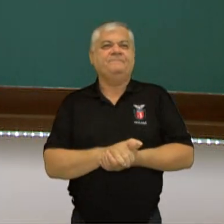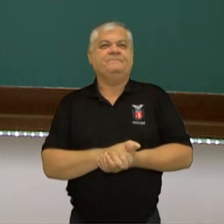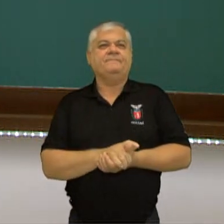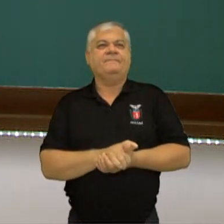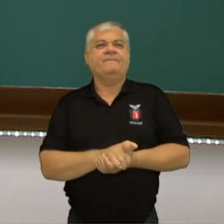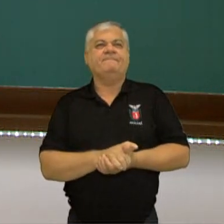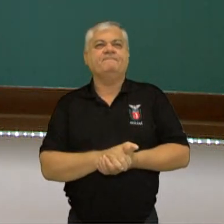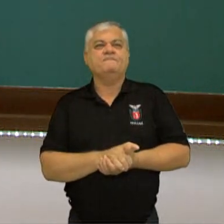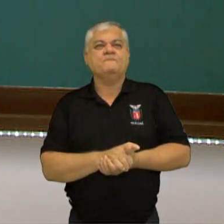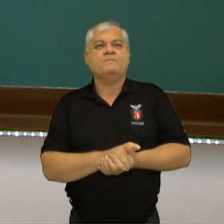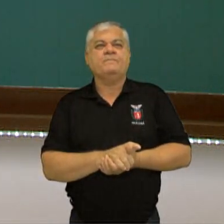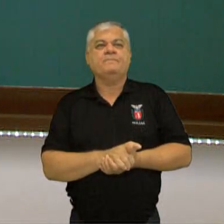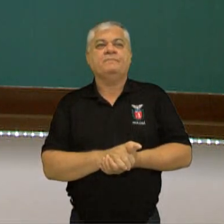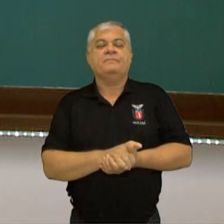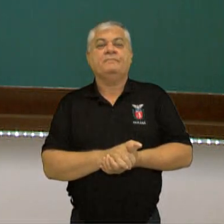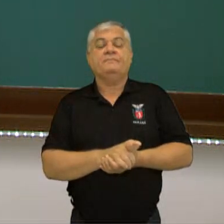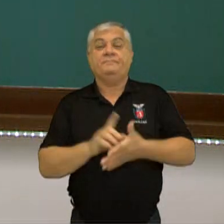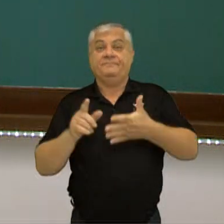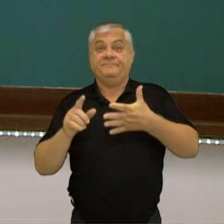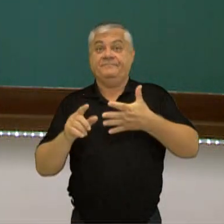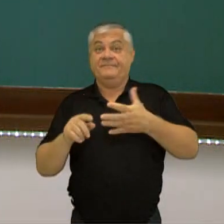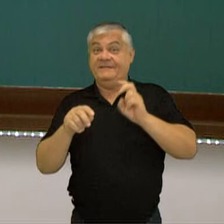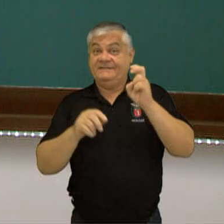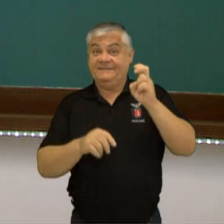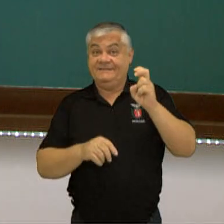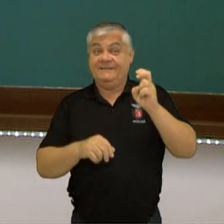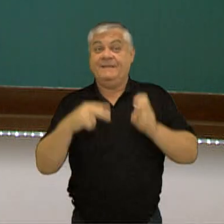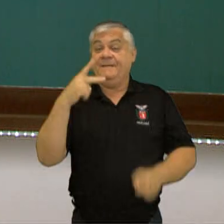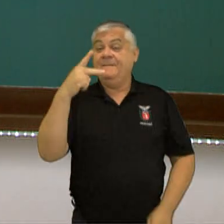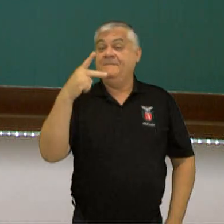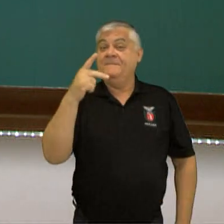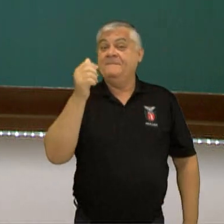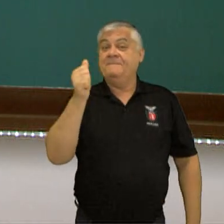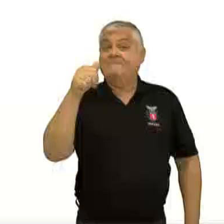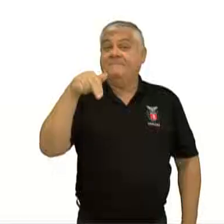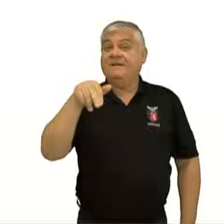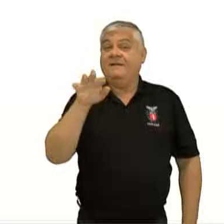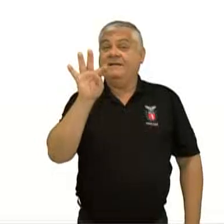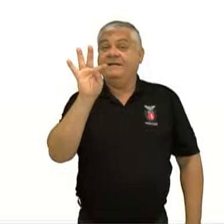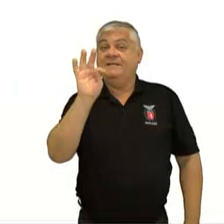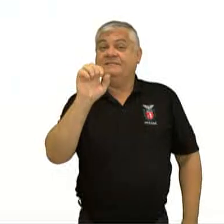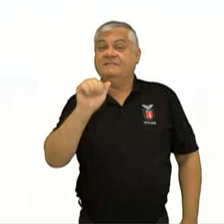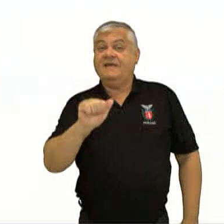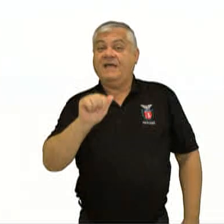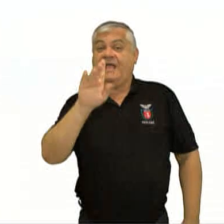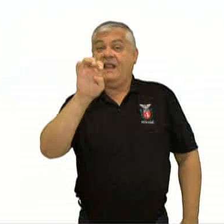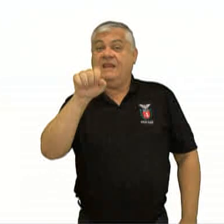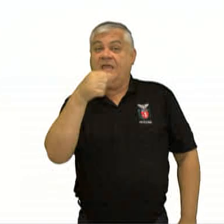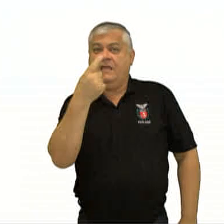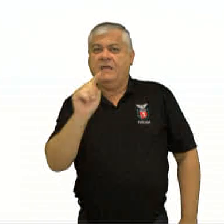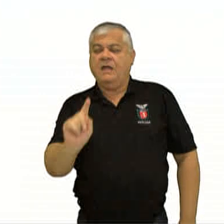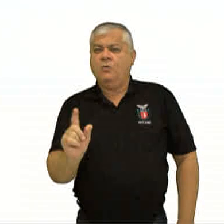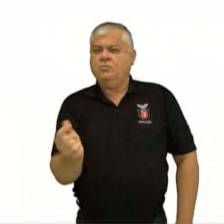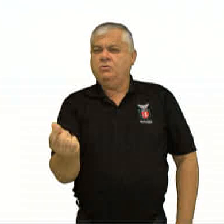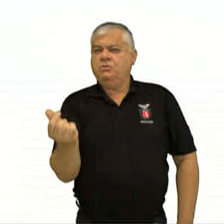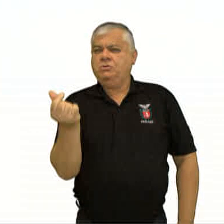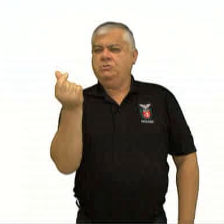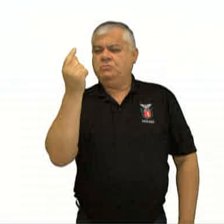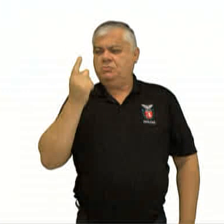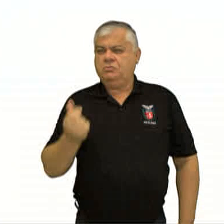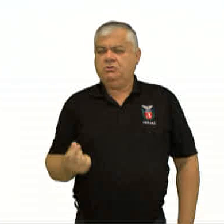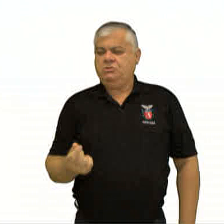Prosseguindo aqui, a gente tem o Pantaleão, representado um velho rico, conservador, autoritário, avarento,